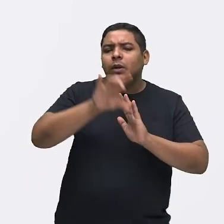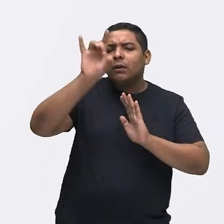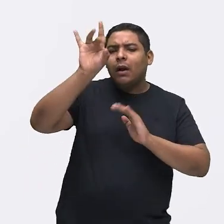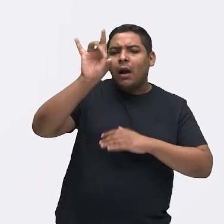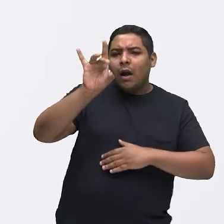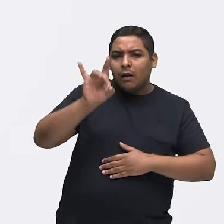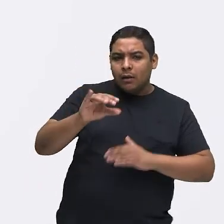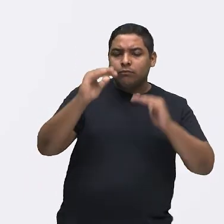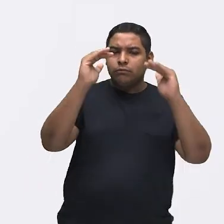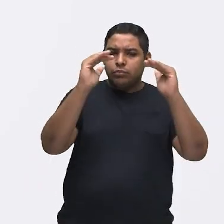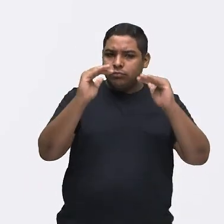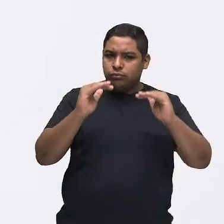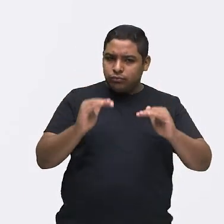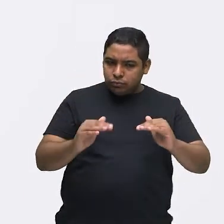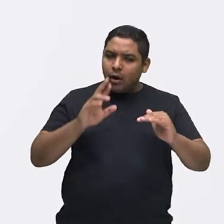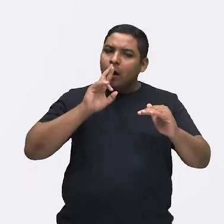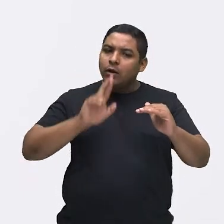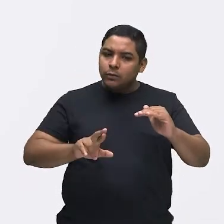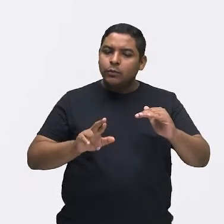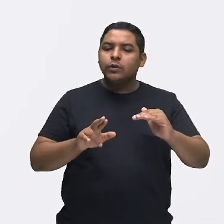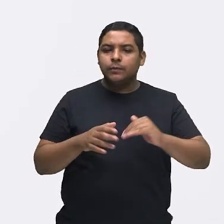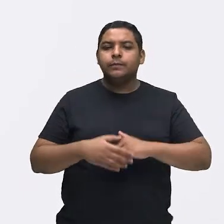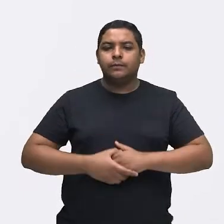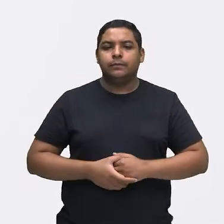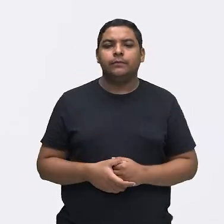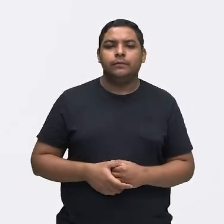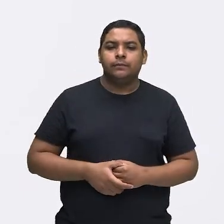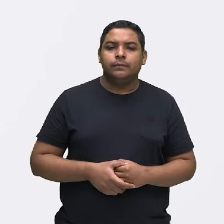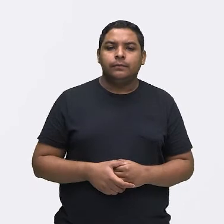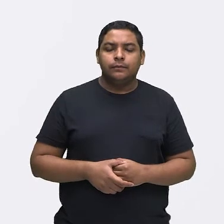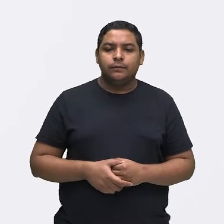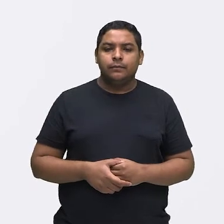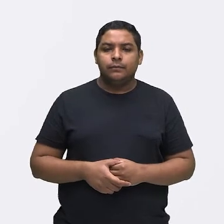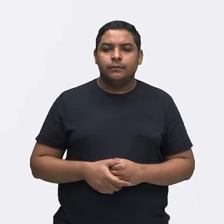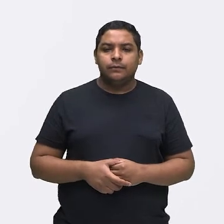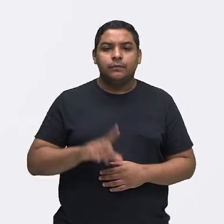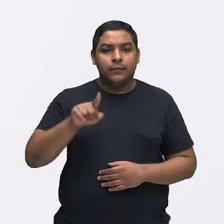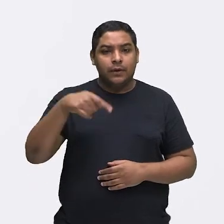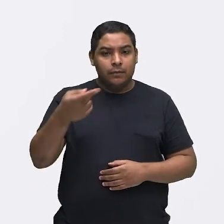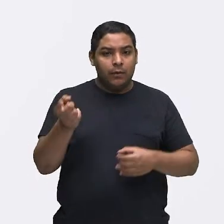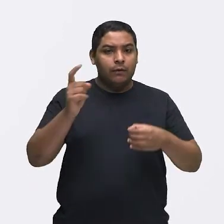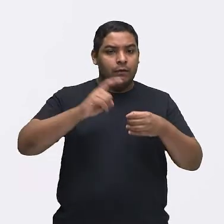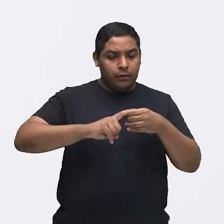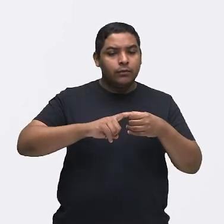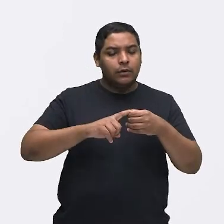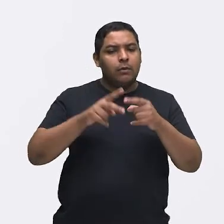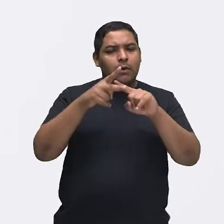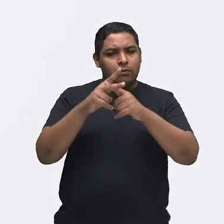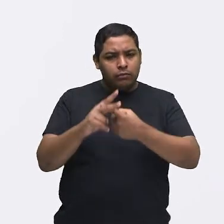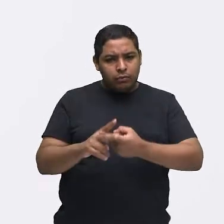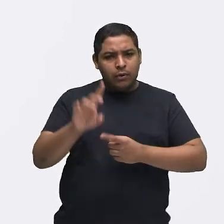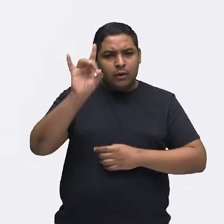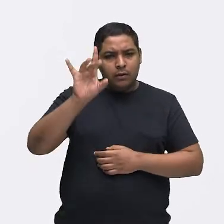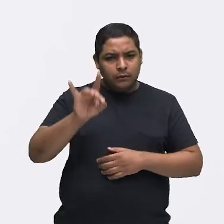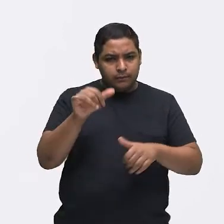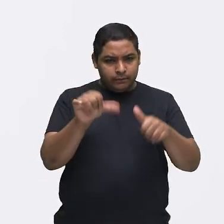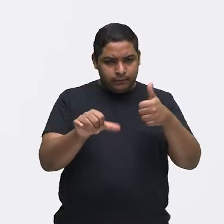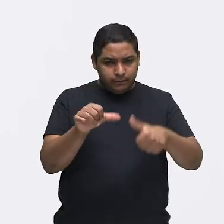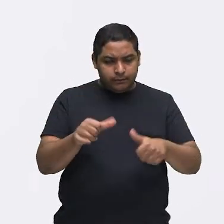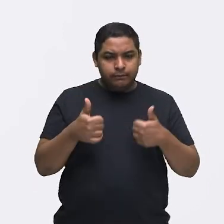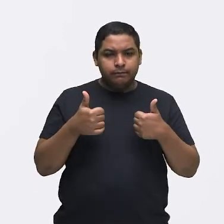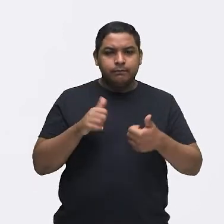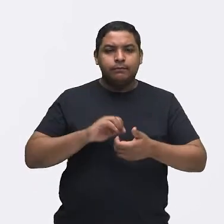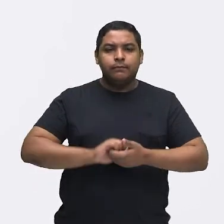na sequência, certo? Então, vocês vão responder, daqui a pouco nós voltamos para analisar cada uma das